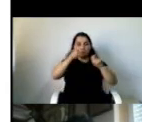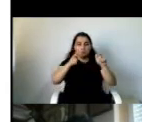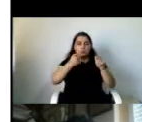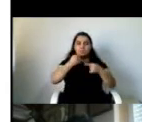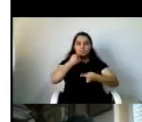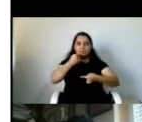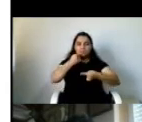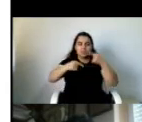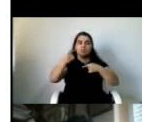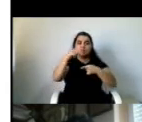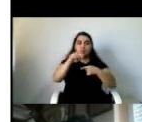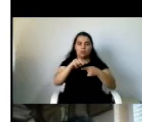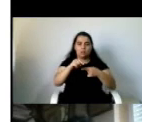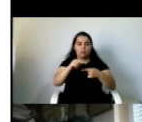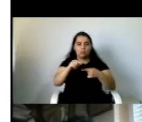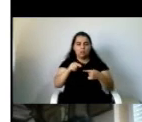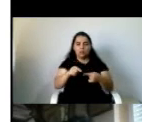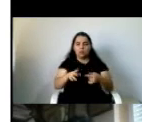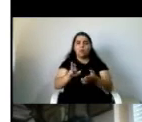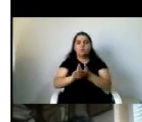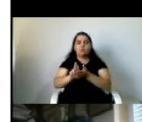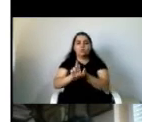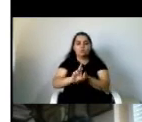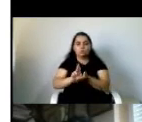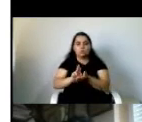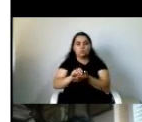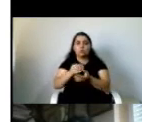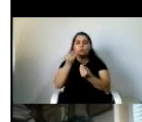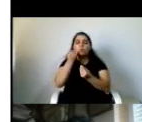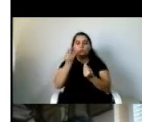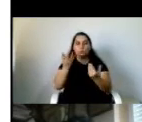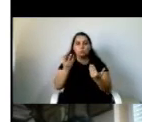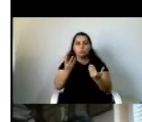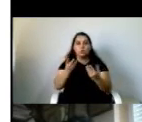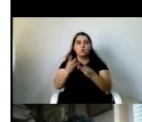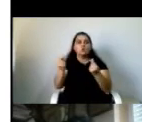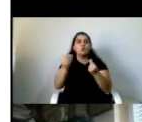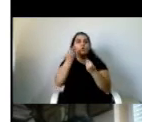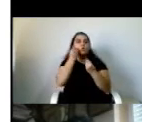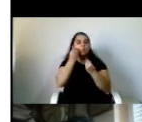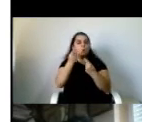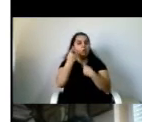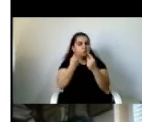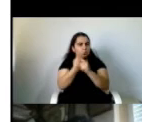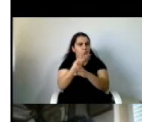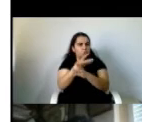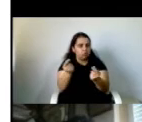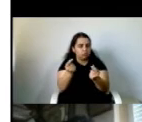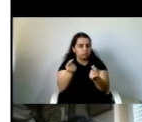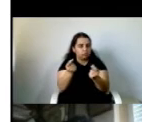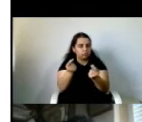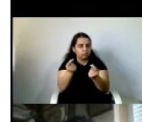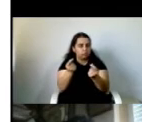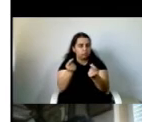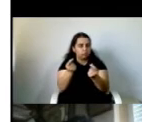perceber qual o resultado desse processo, o que é que seguiu à queixa, os dados mostram de uma forma